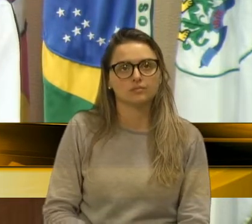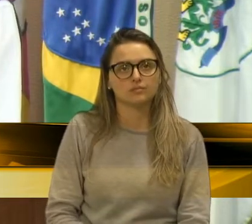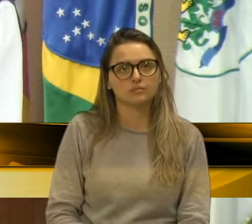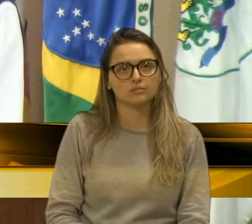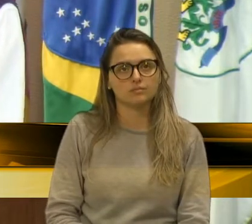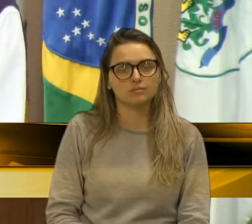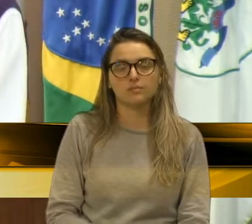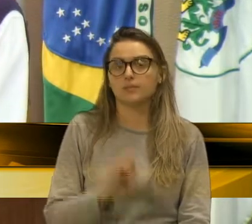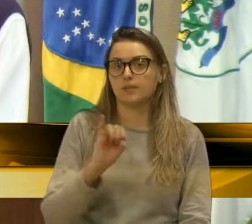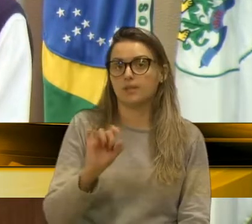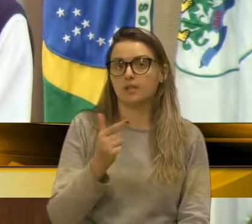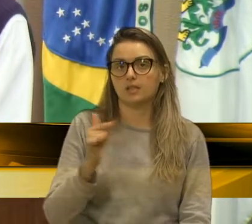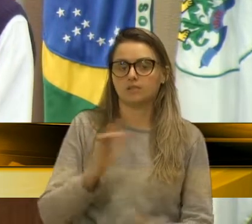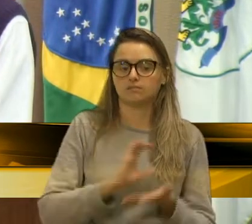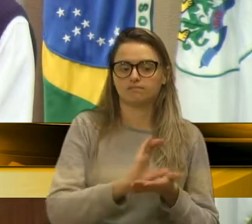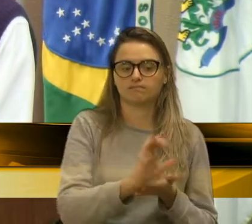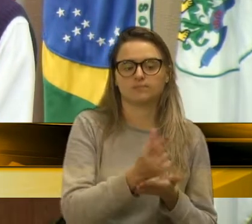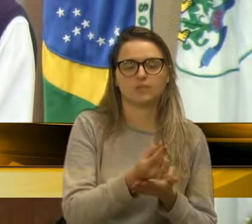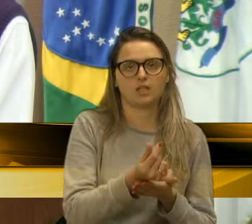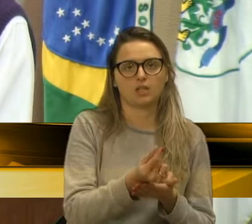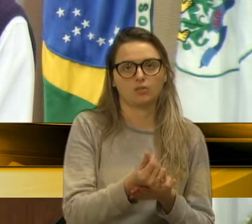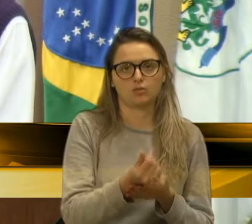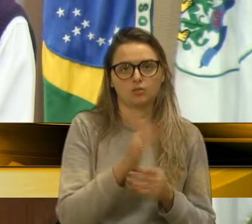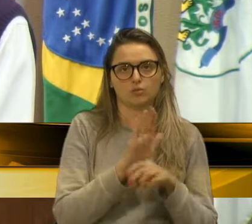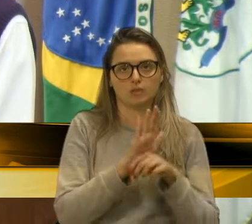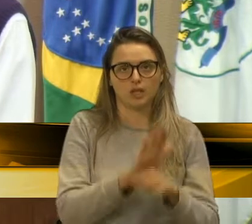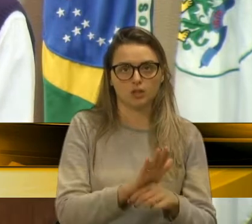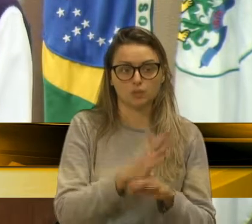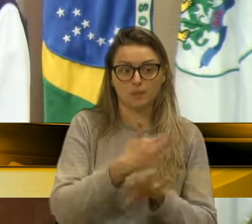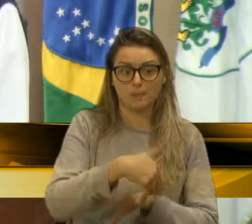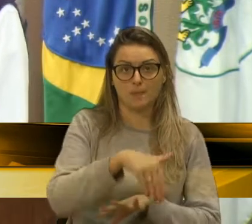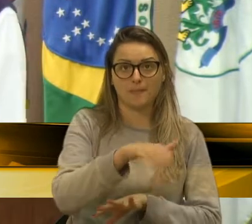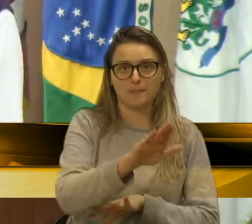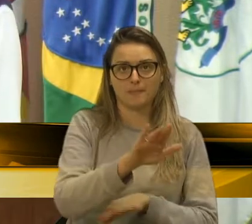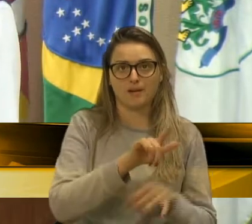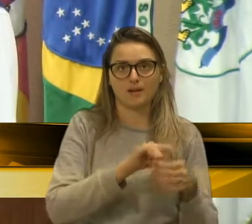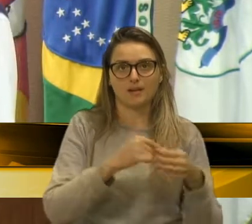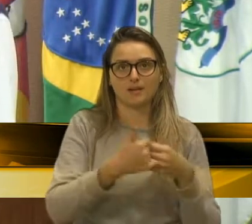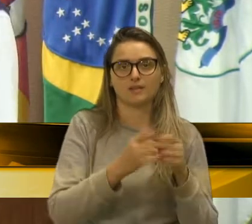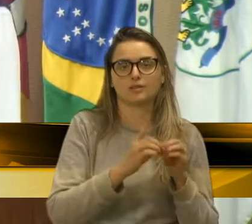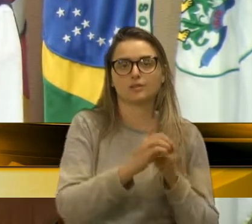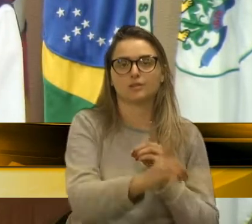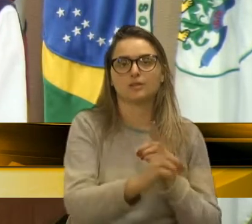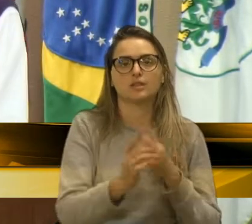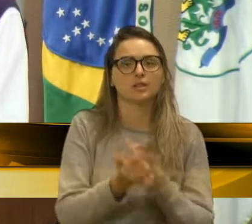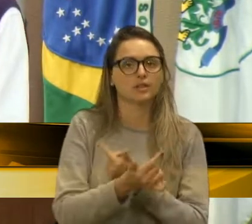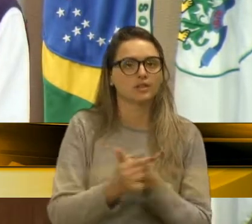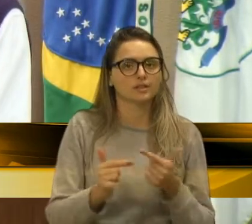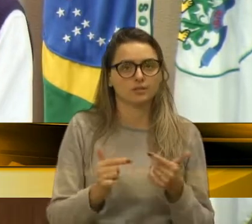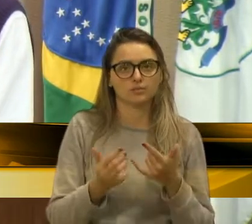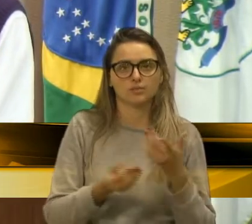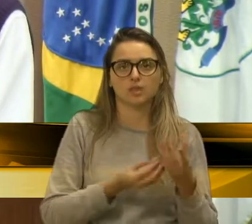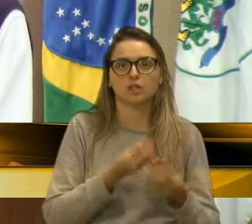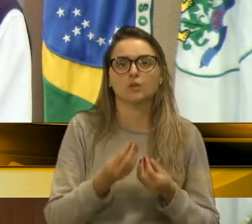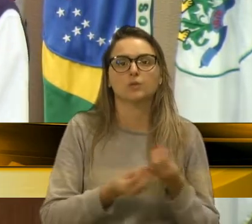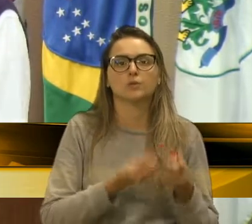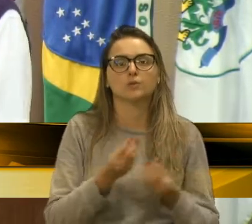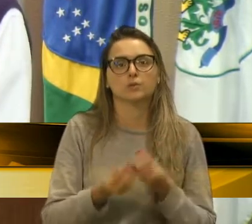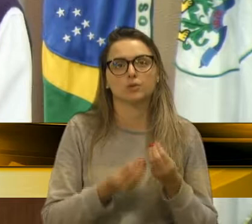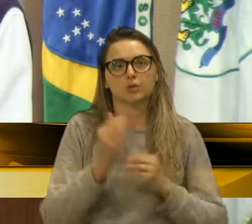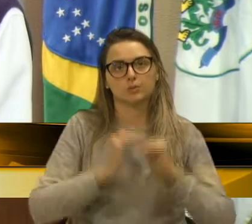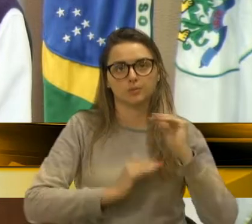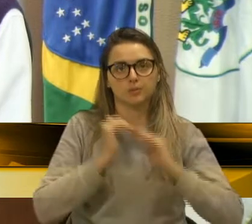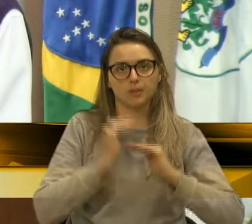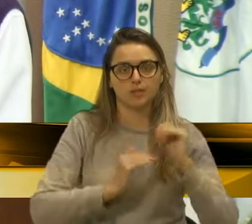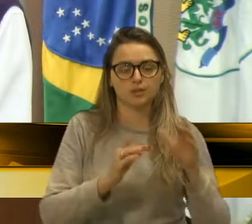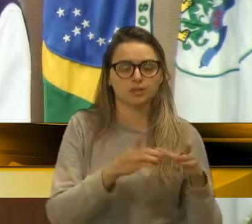Sem ajuda de custo para se deslocar em grande distância, ninguém terá condições de atuar nos